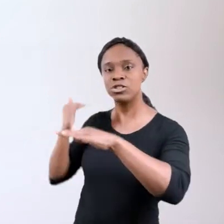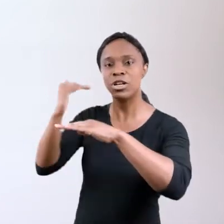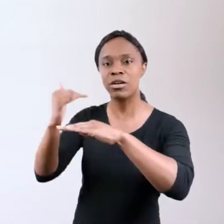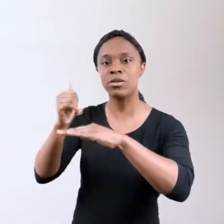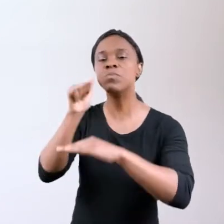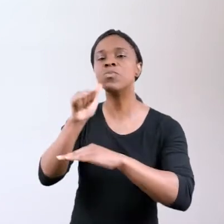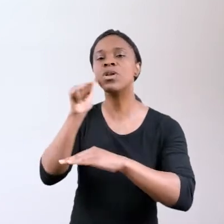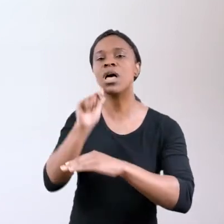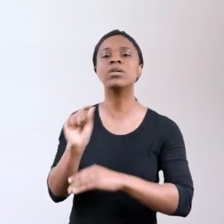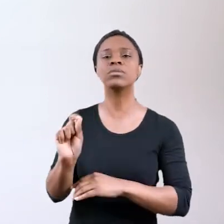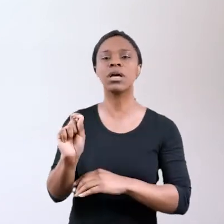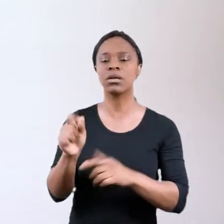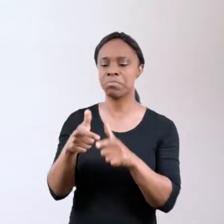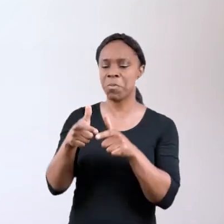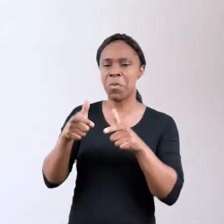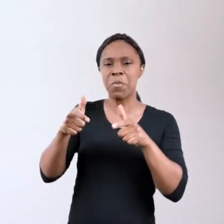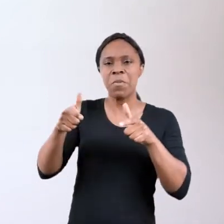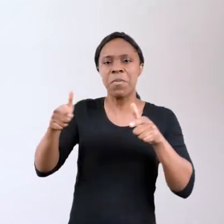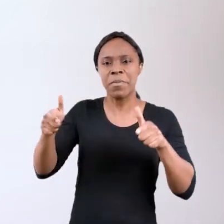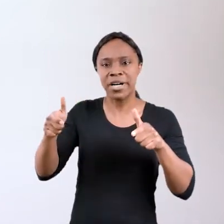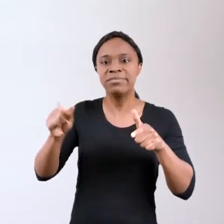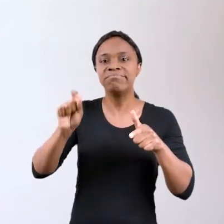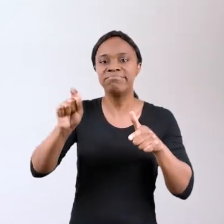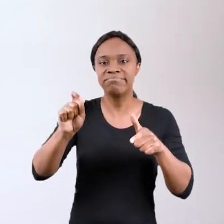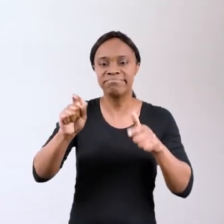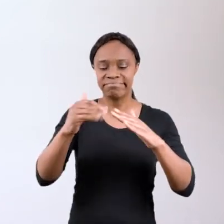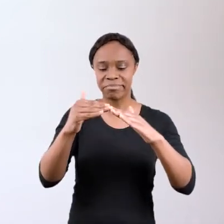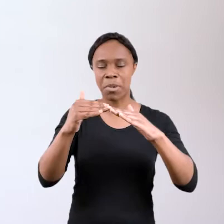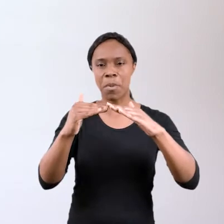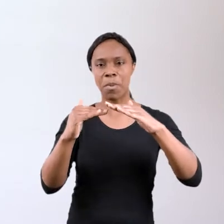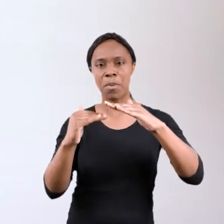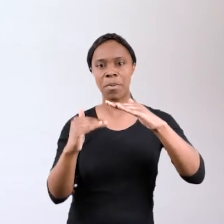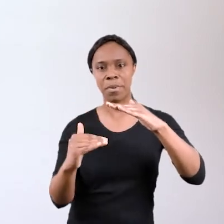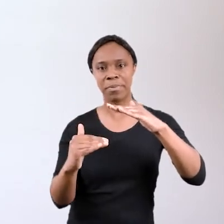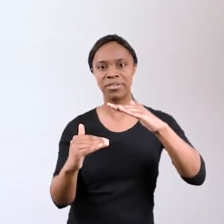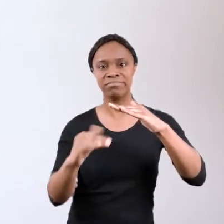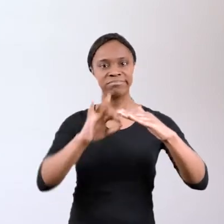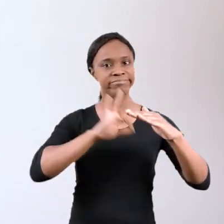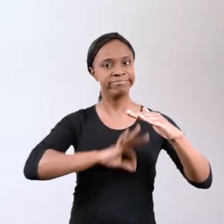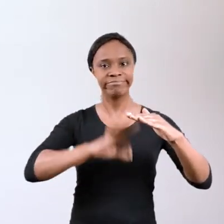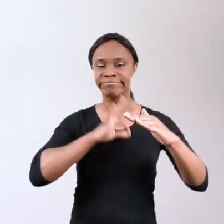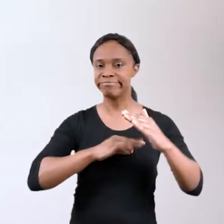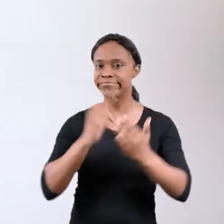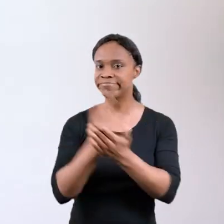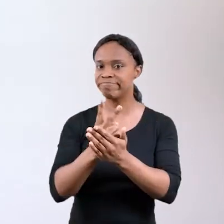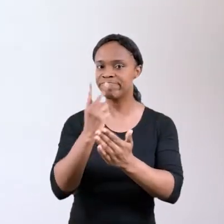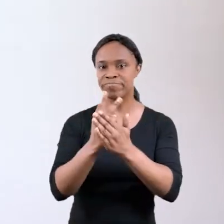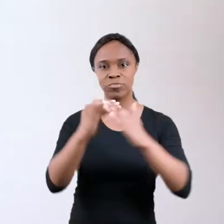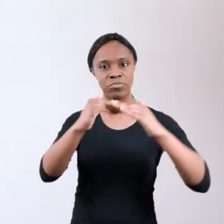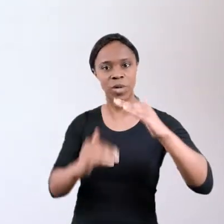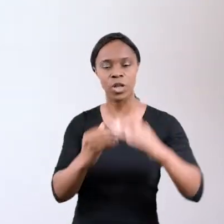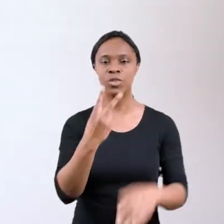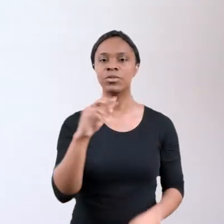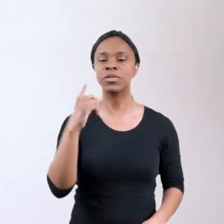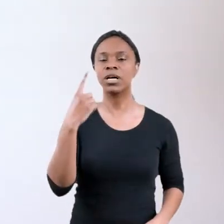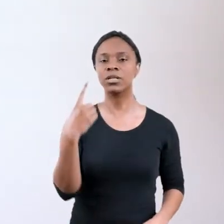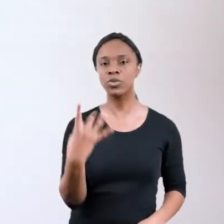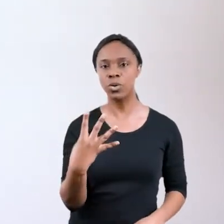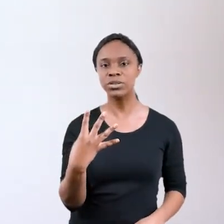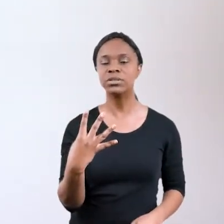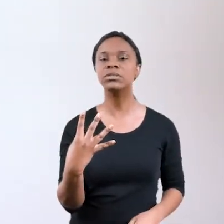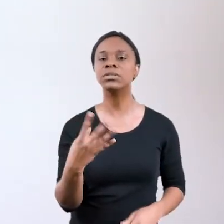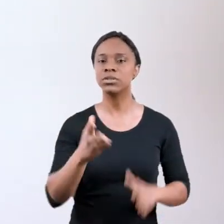estão majoritariamente em áreas de menor senioridade e de pior remuneração. Em 2014, dados